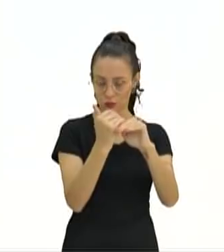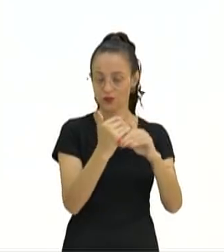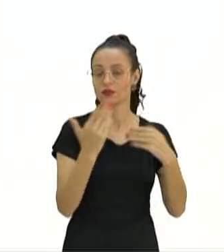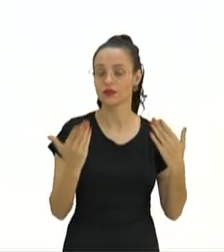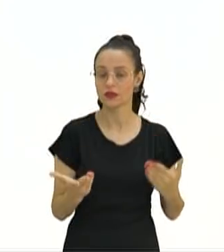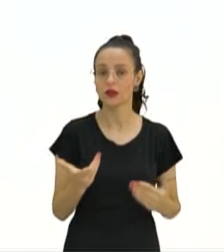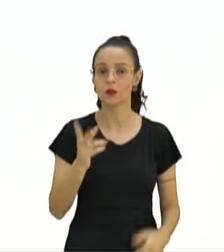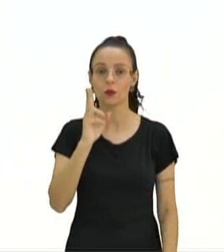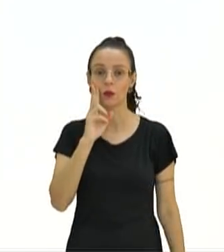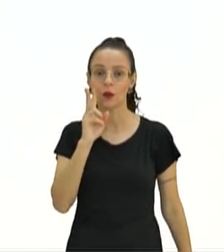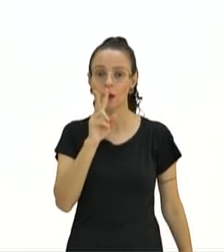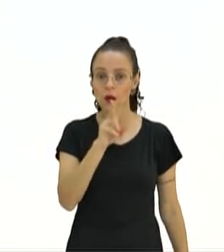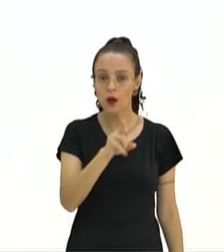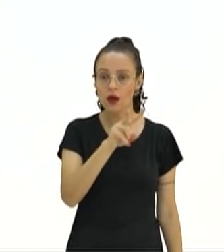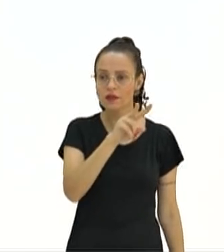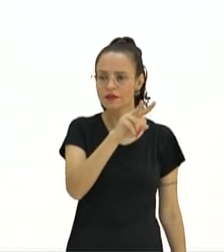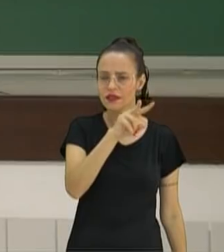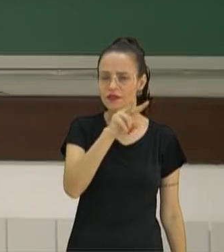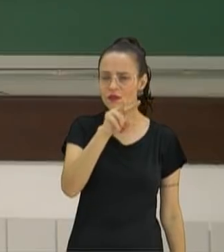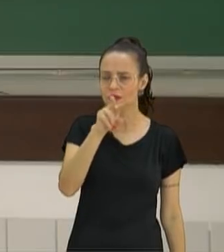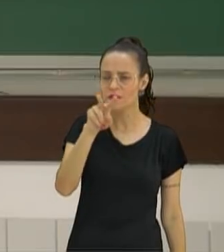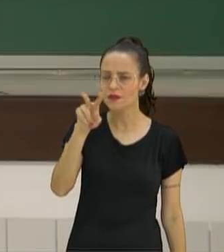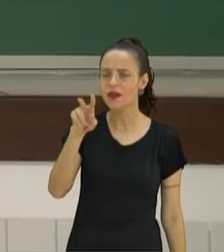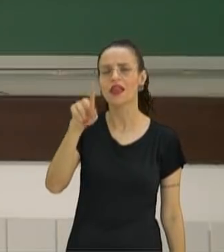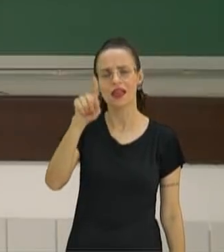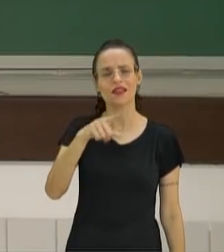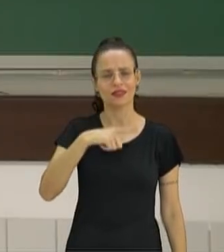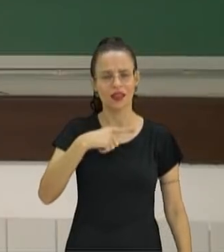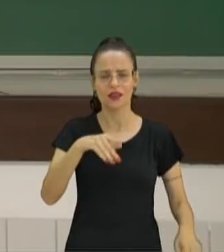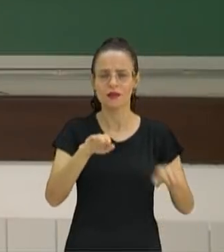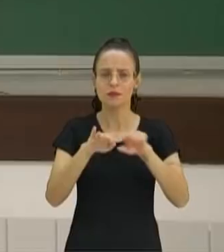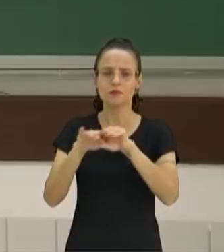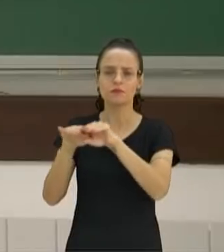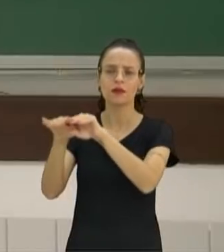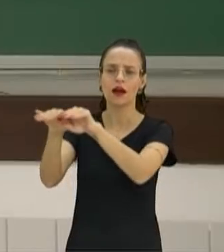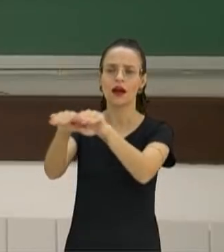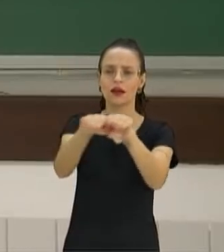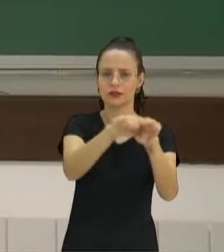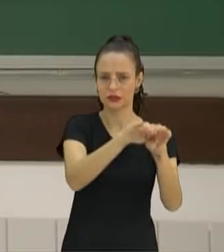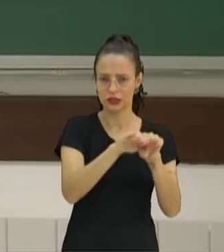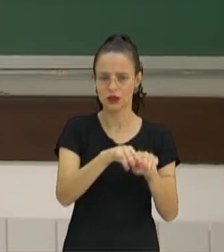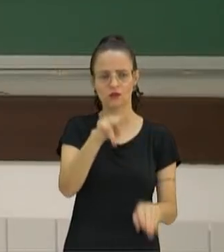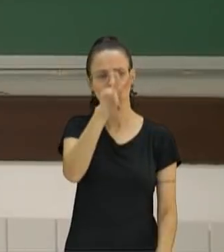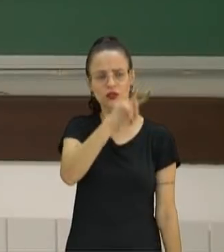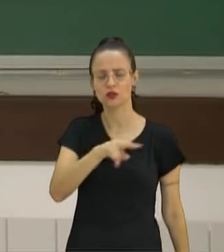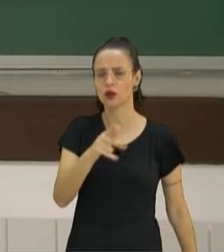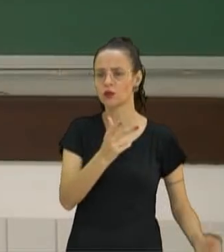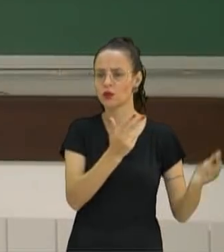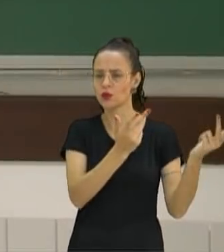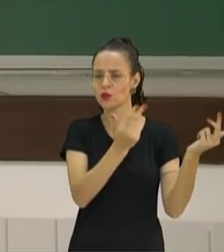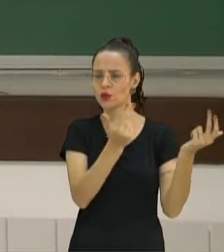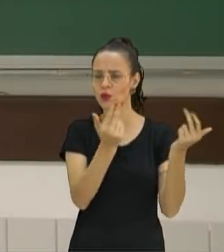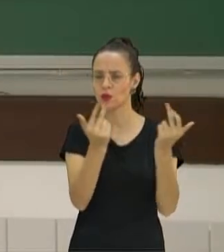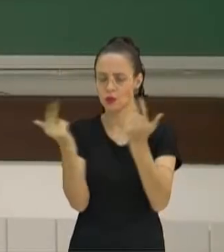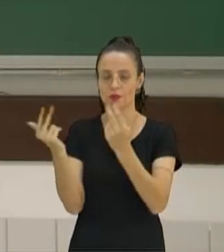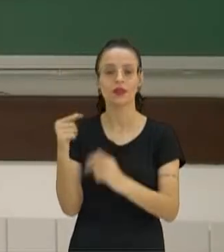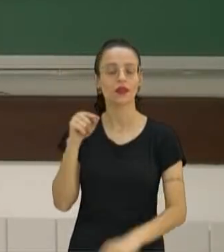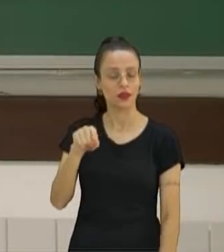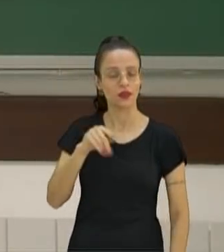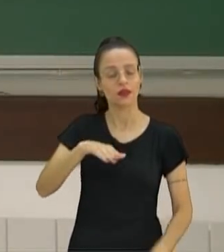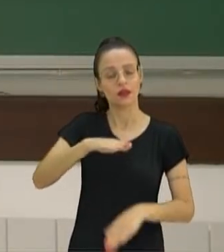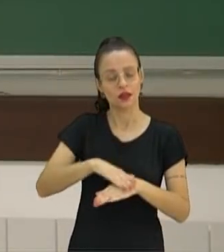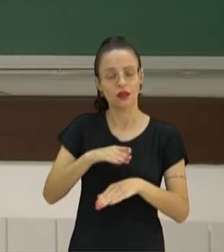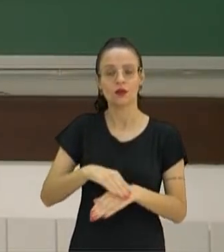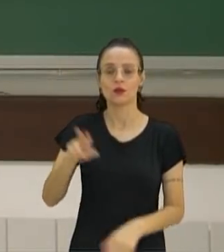Então, a gente olha e visualiza um padrão visual, gráfico, certo? Eles utilizam,